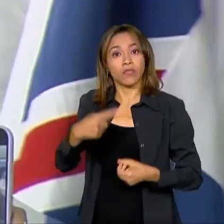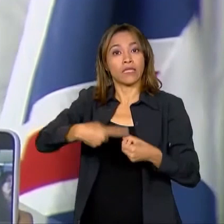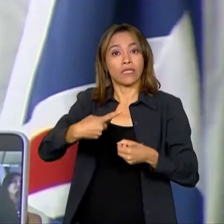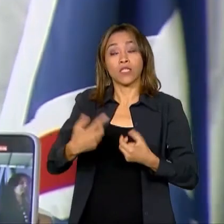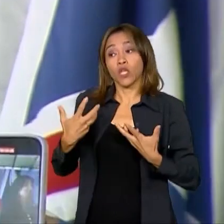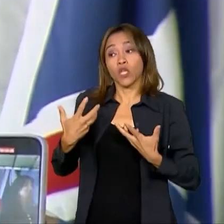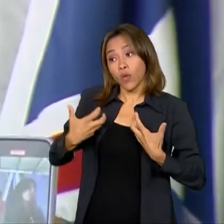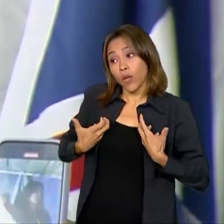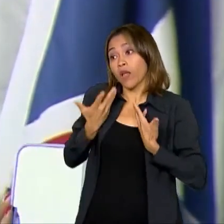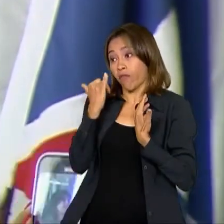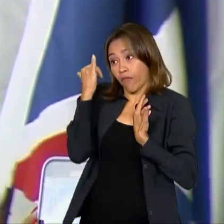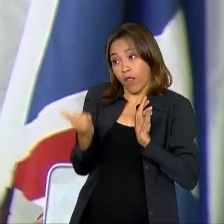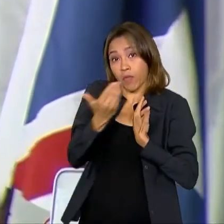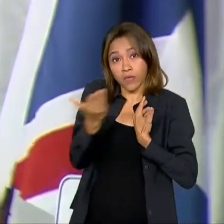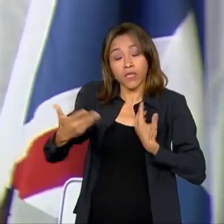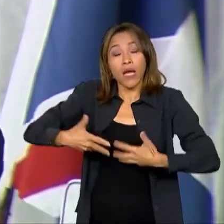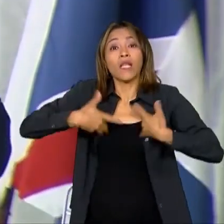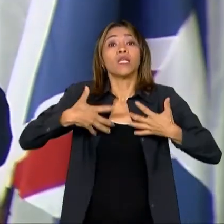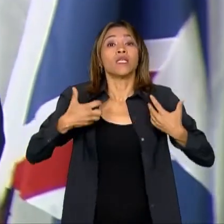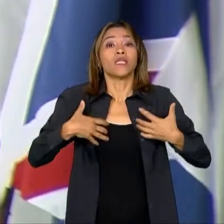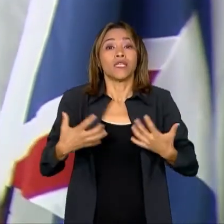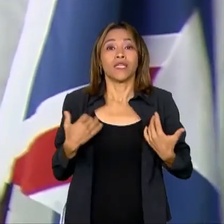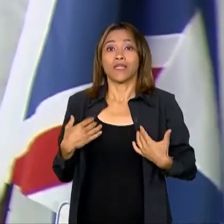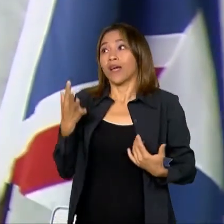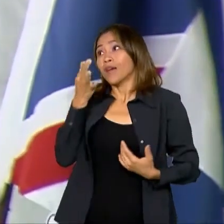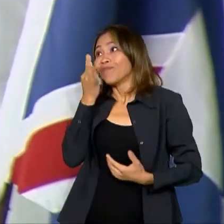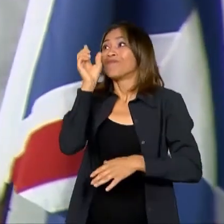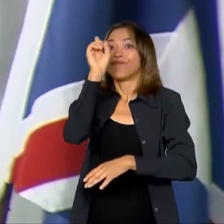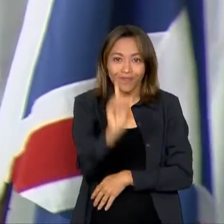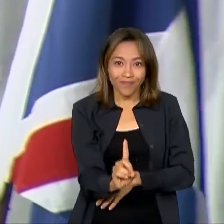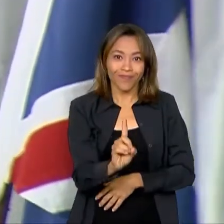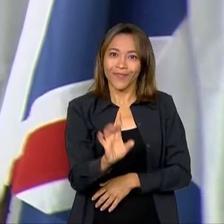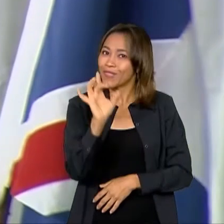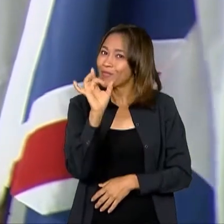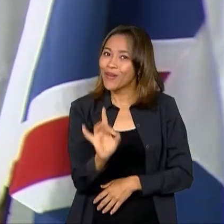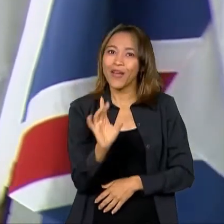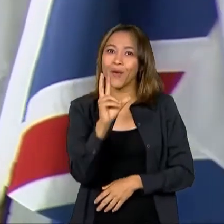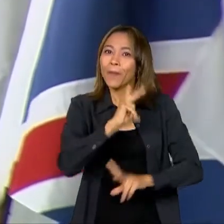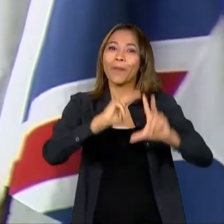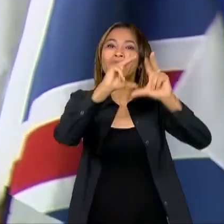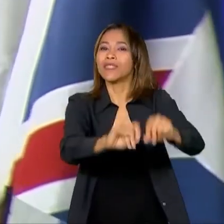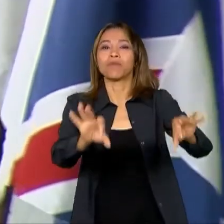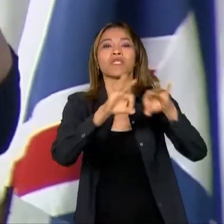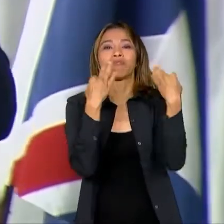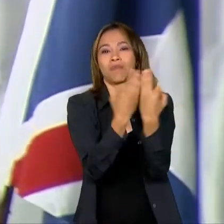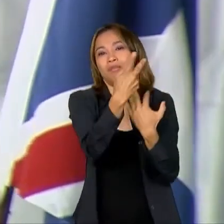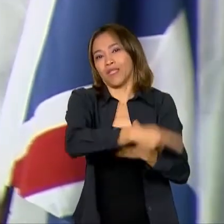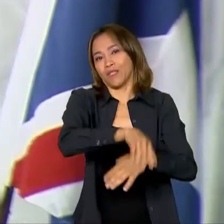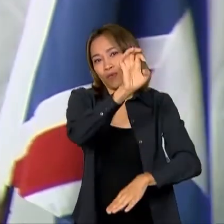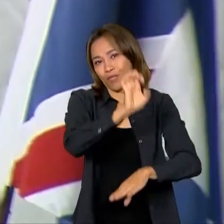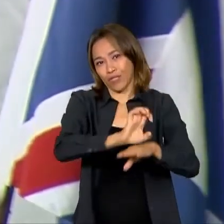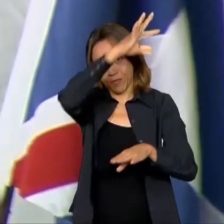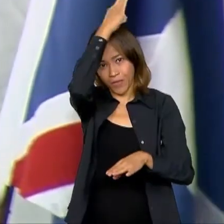quero dizer da minha alegria de poder estar aqui em Aracruz. O senhor não dá um presente só para as famílias do Espírito Santo. O senhor